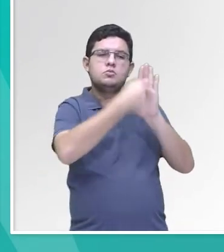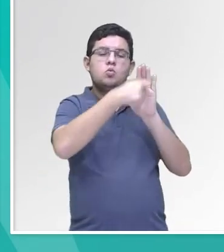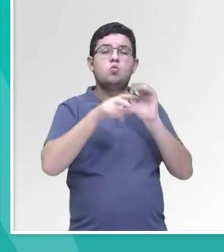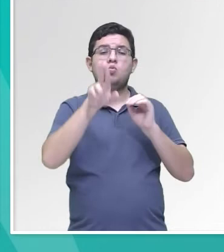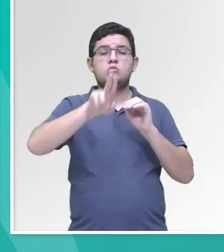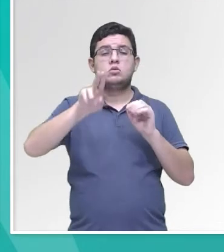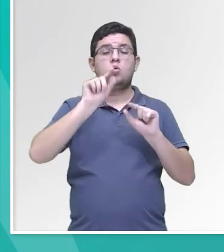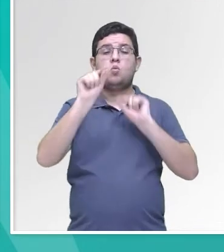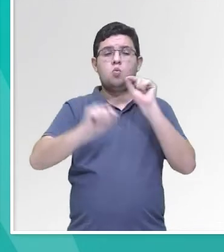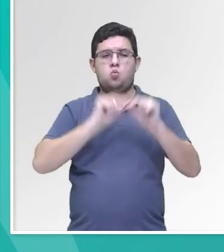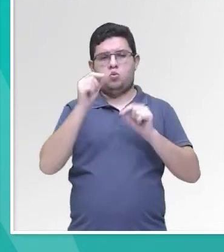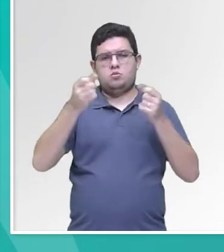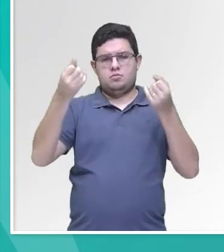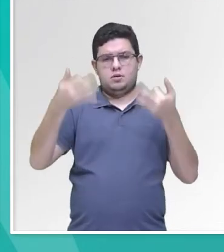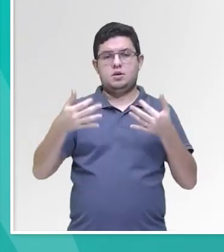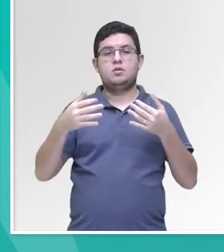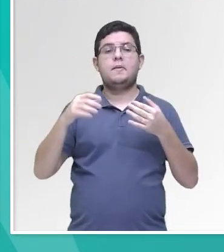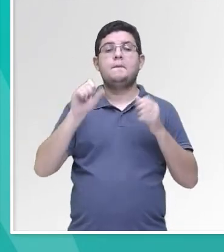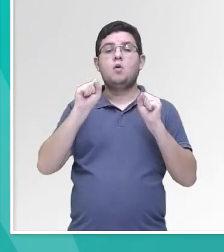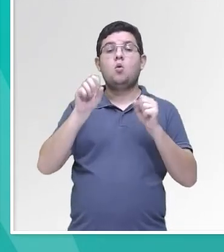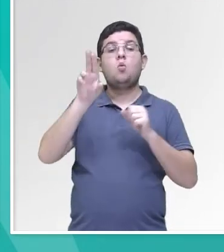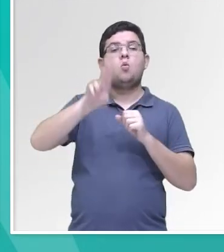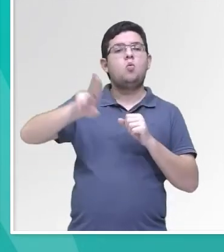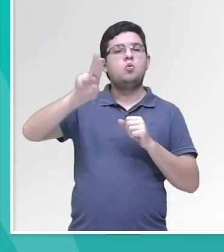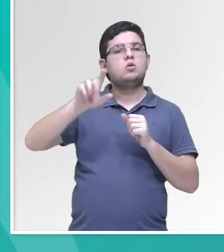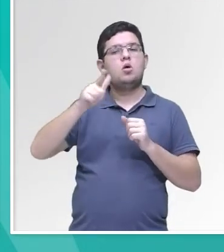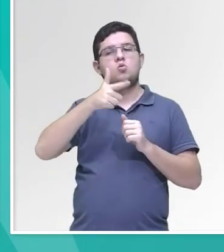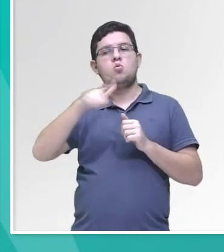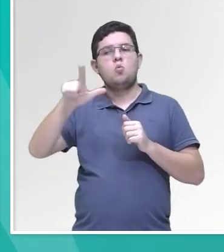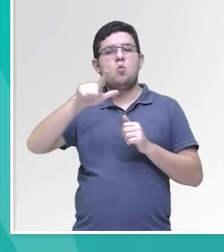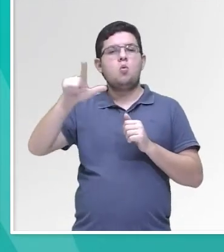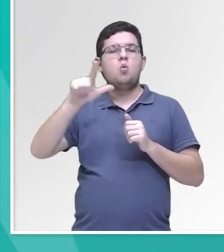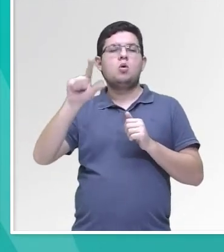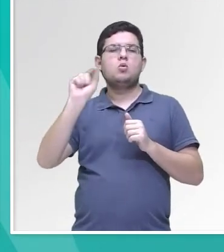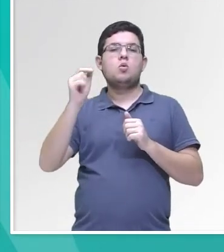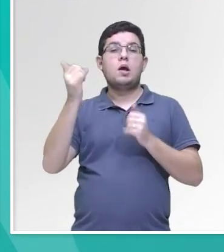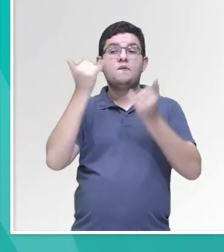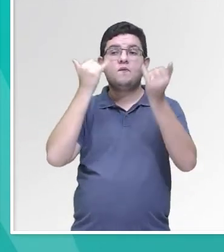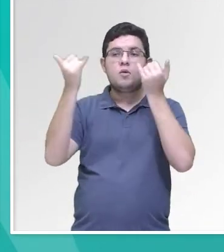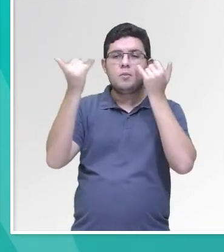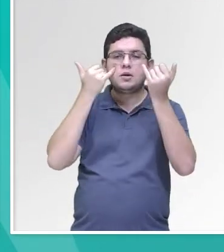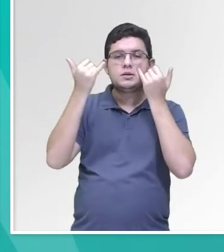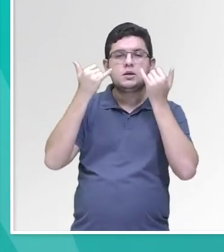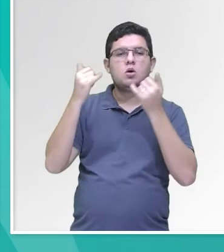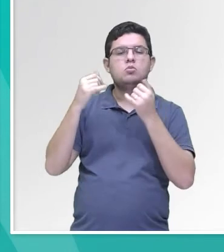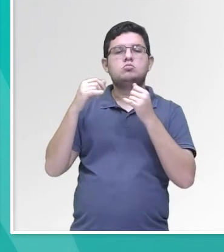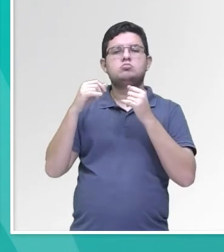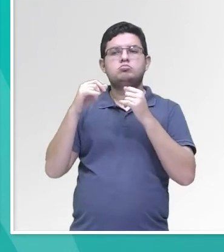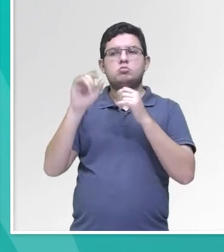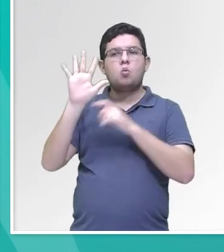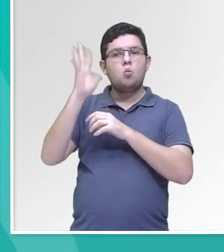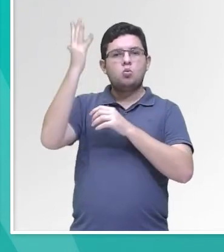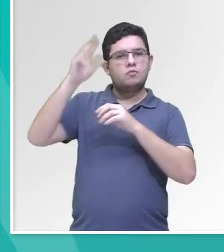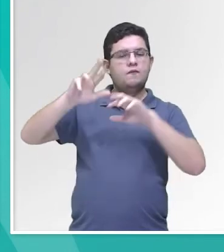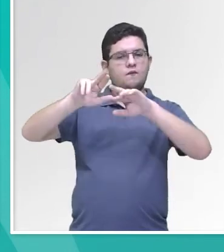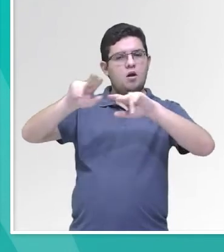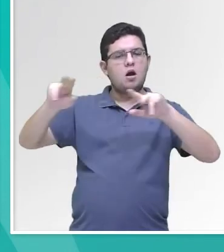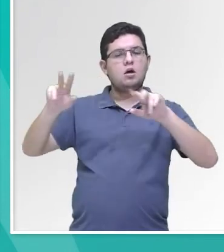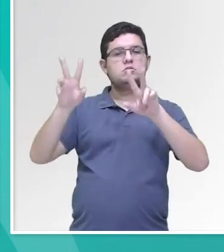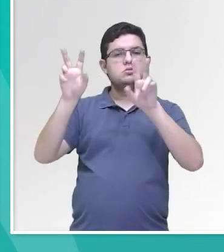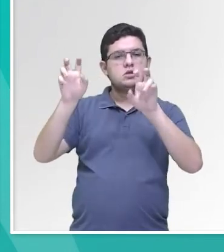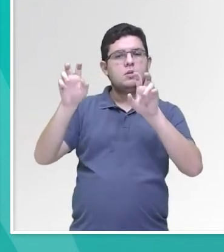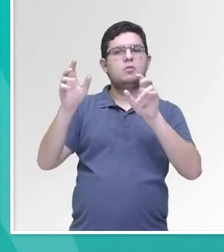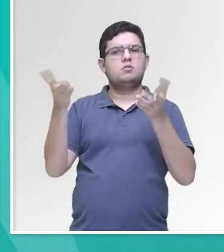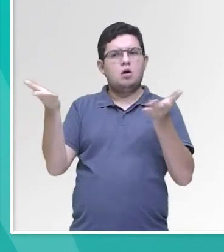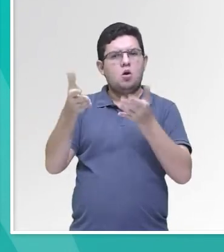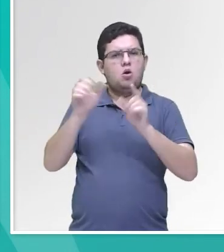seguinte: citação de notícias que eu li e de temas atuais que